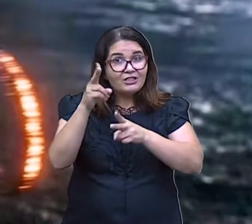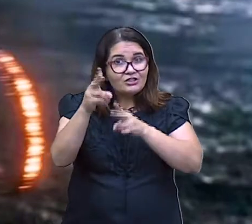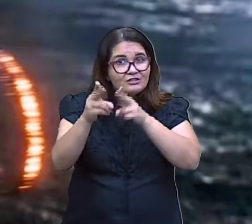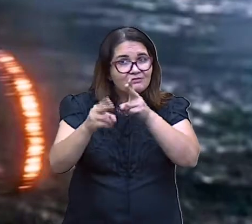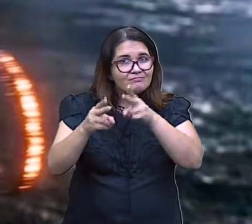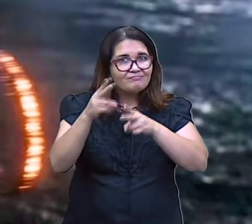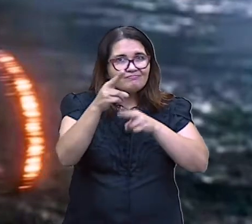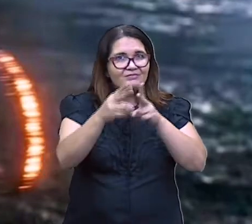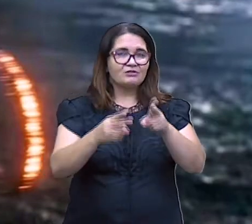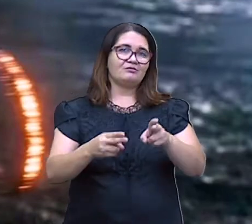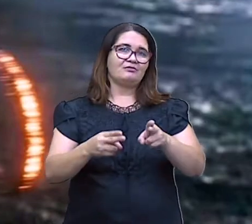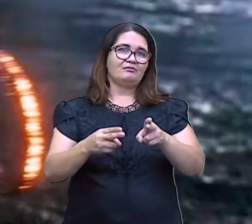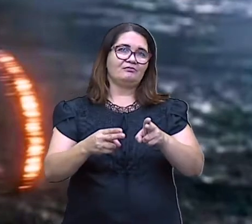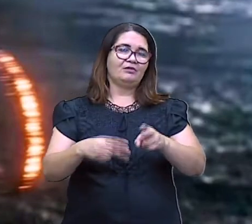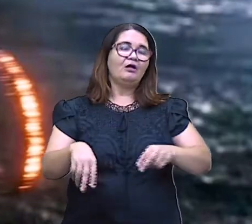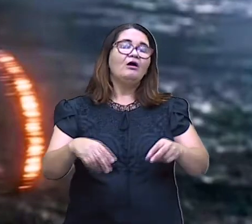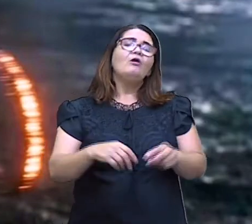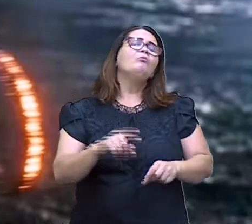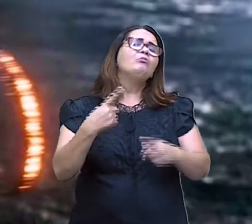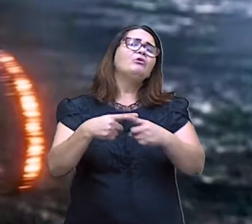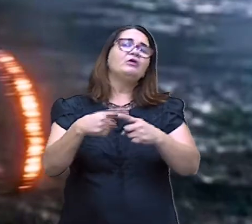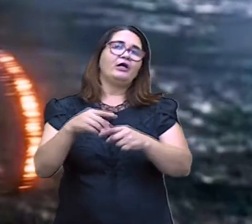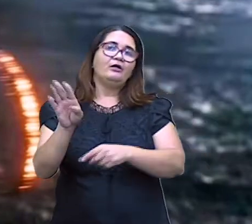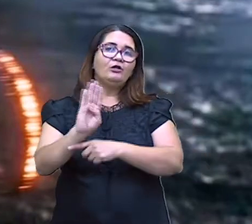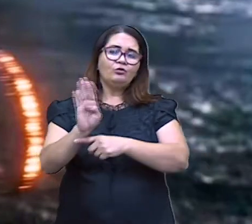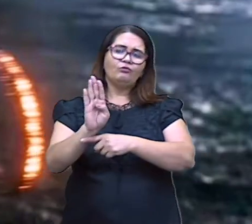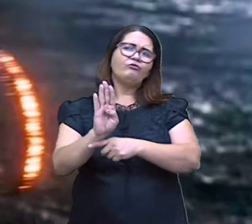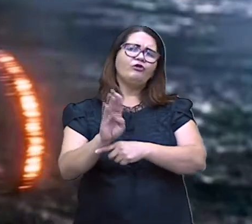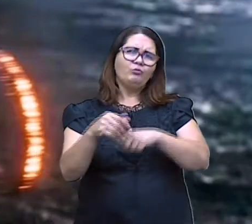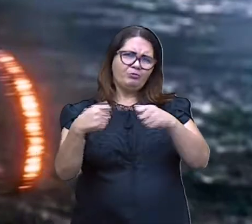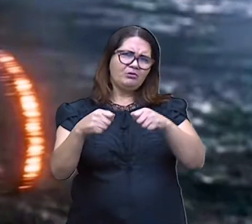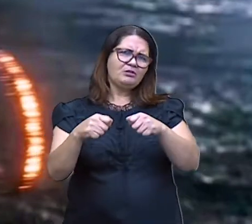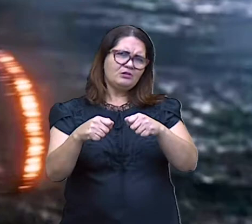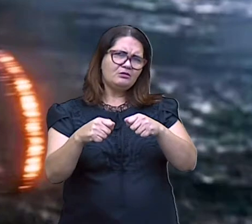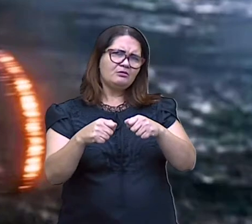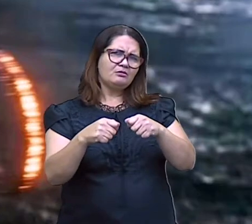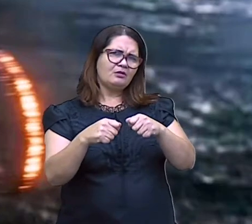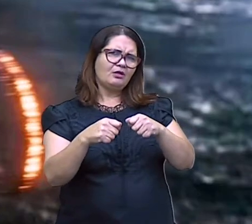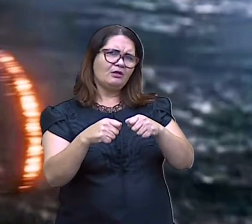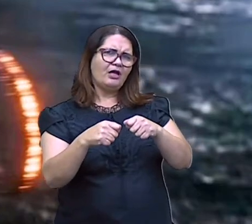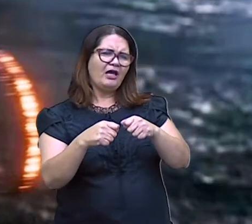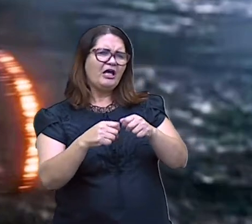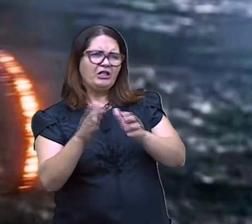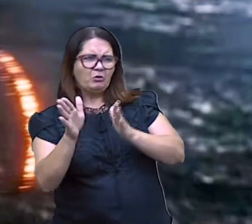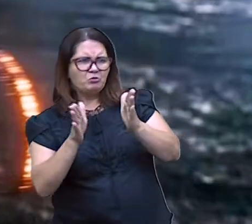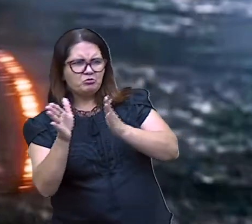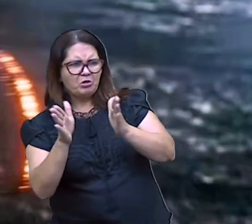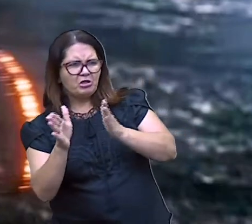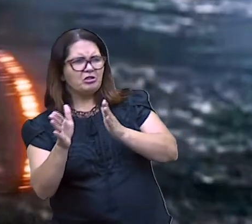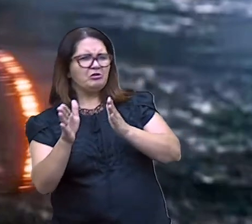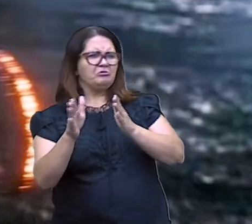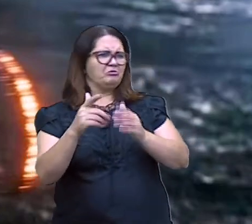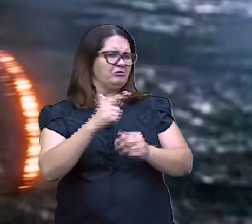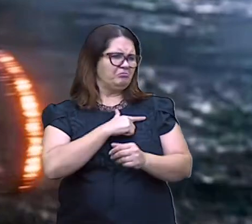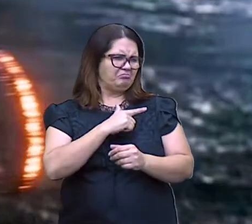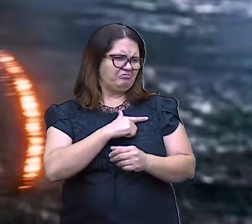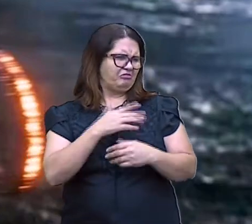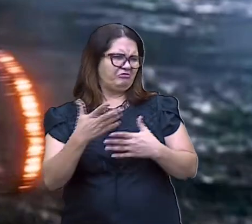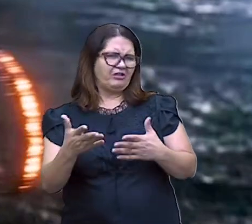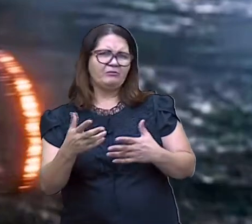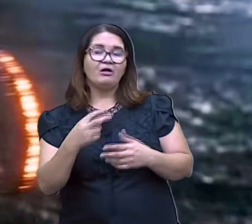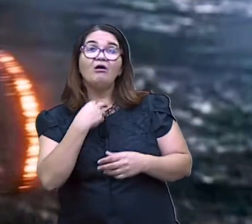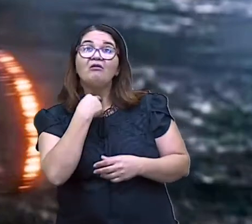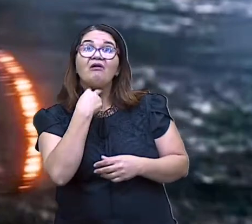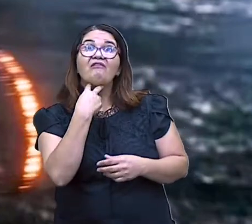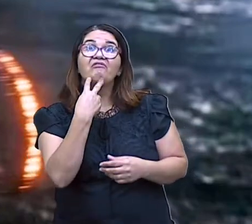cenas. Até porque, na edição, você precisa trocar algumas coisinhas. Então é importante o